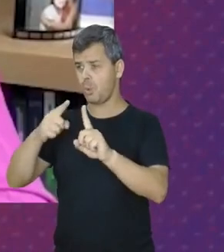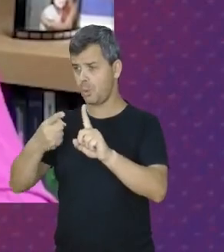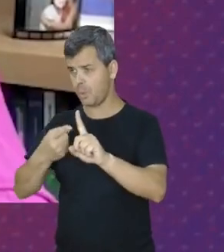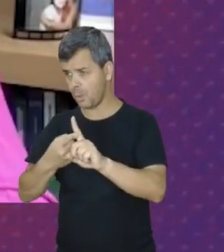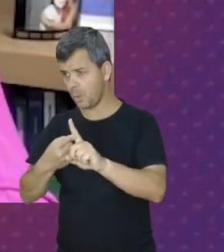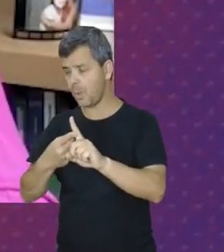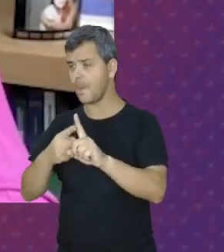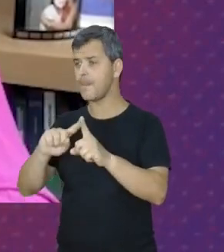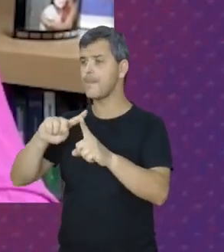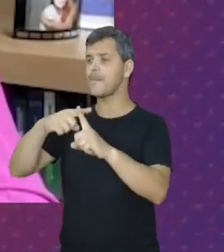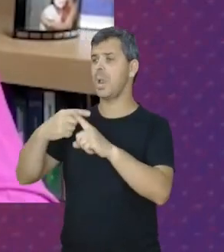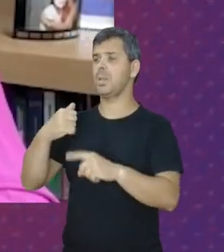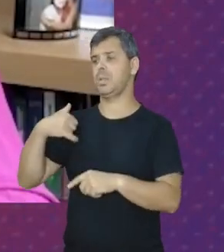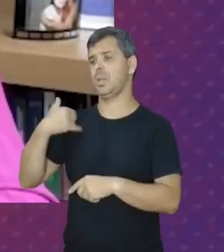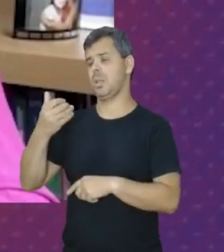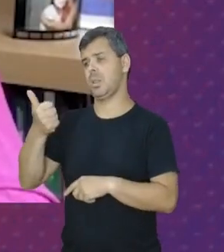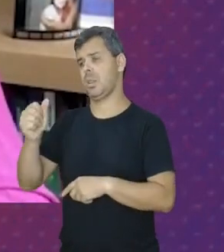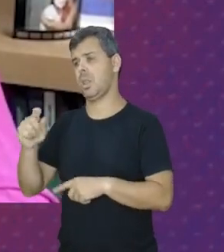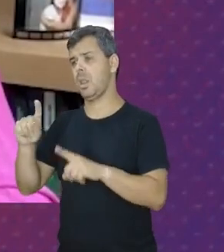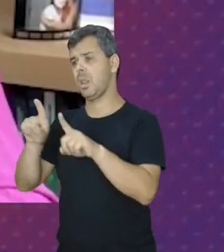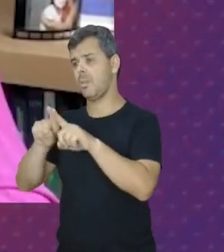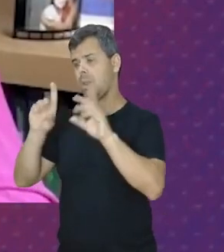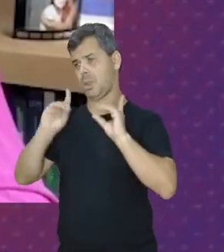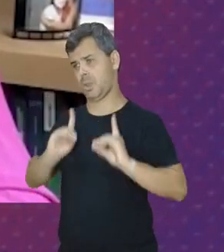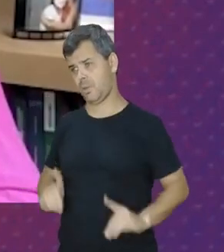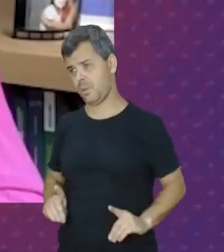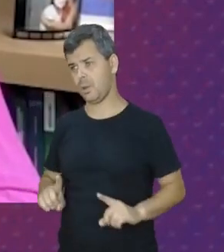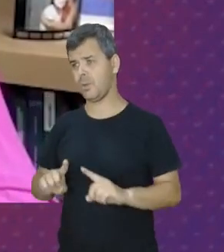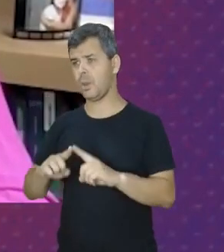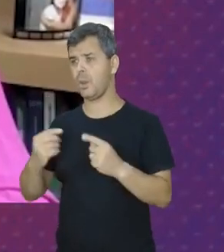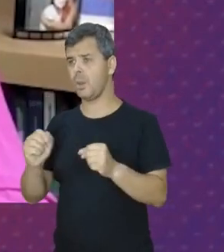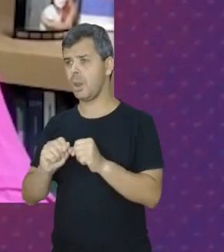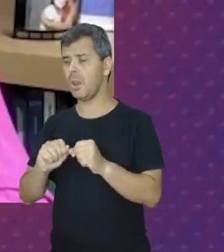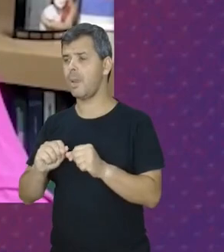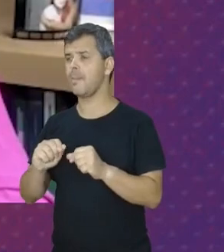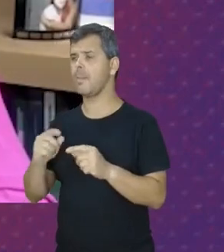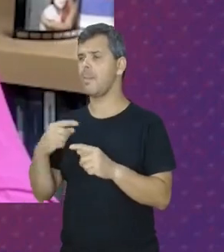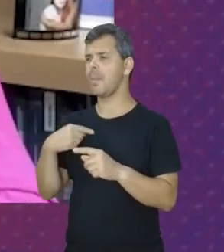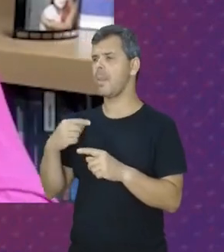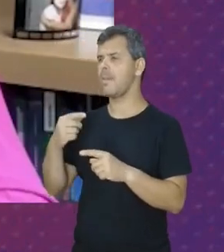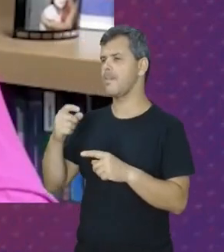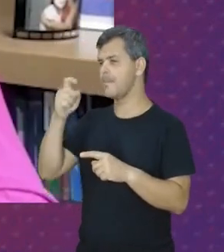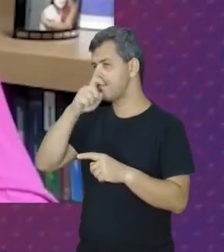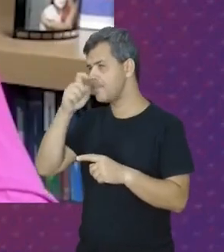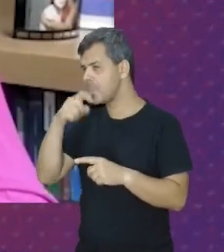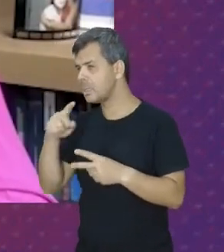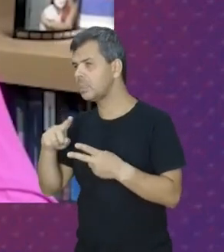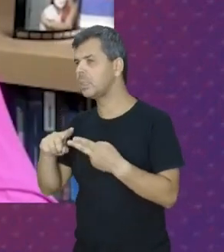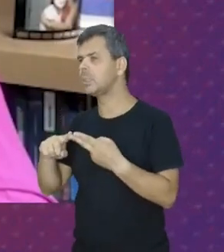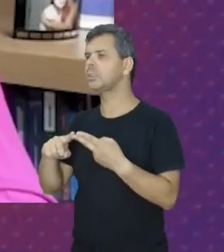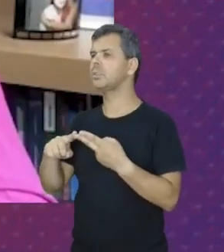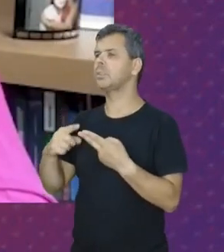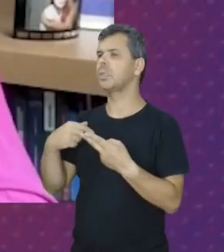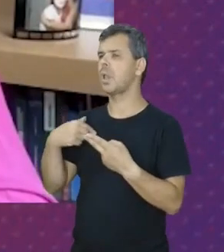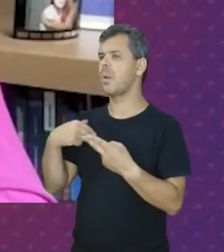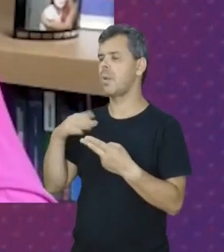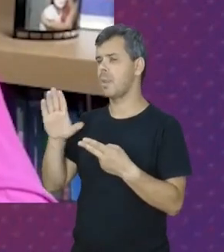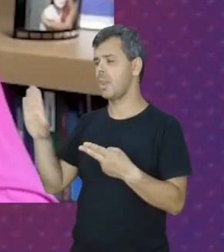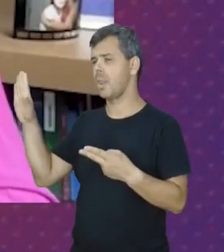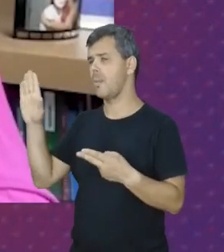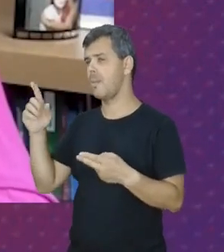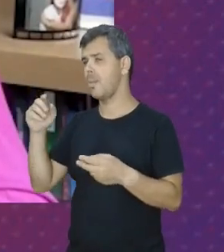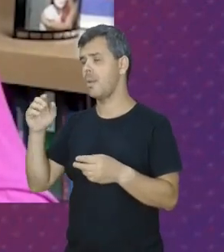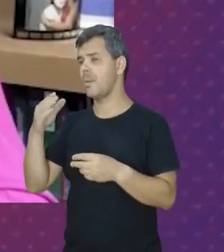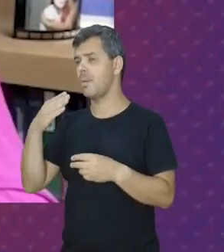maior de 60 anos e com deficiência. Os crimes de calúnia, difamação, injúria durante a propaganda eleitoral